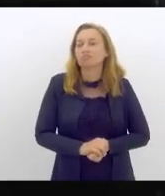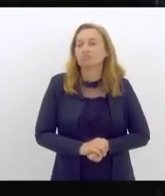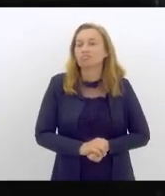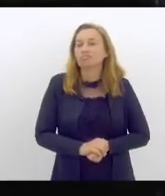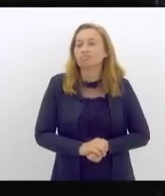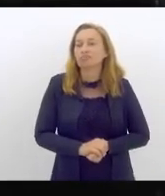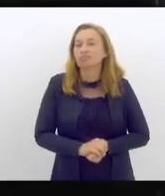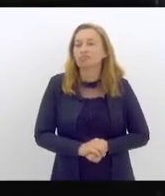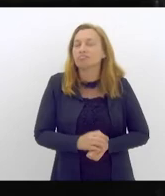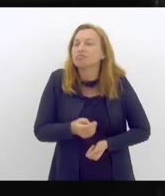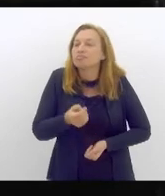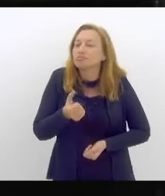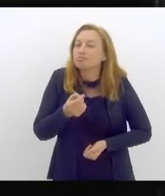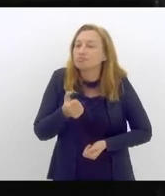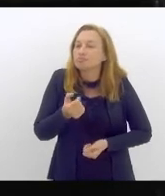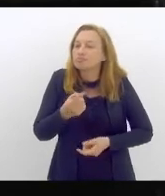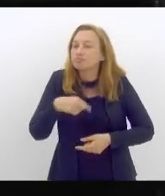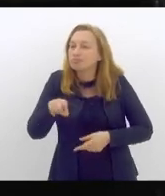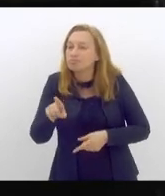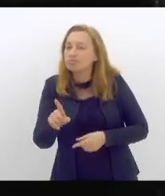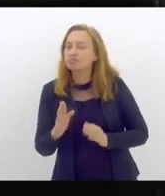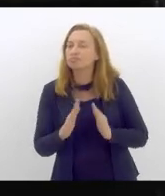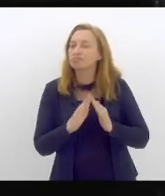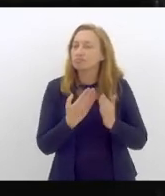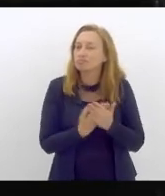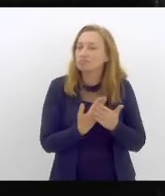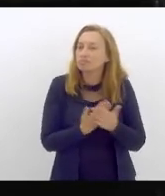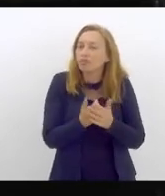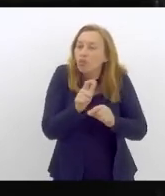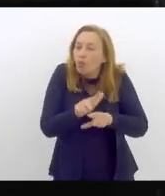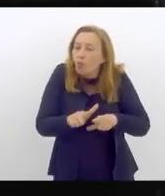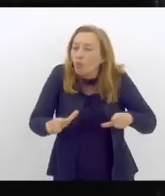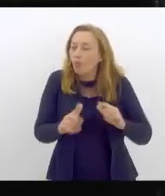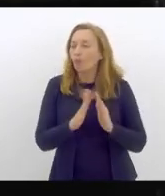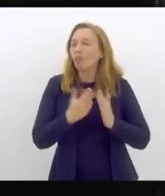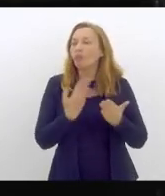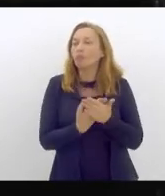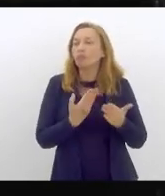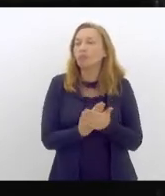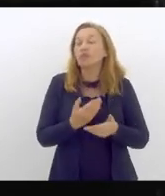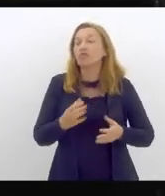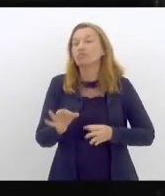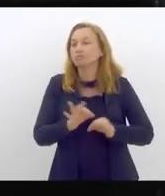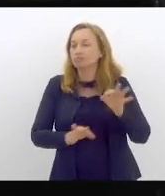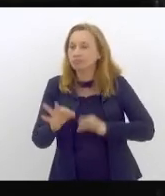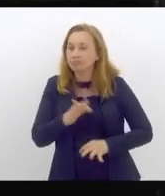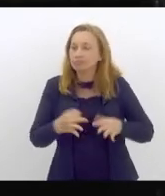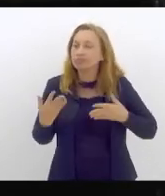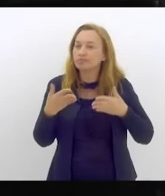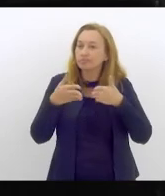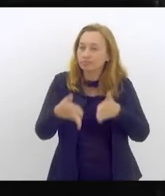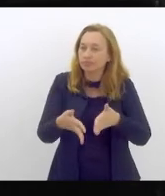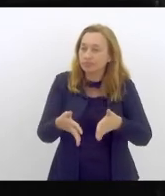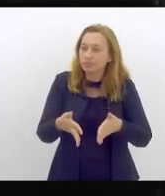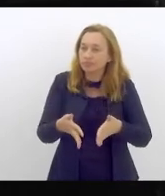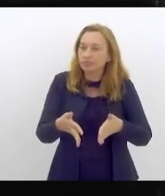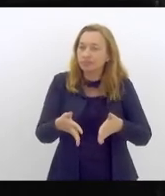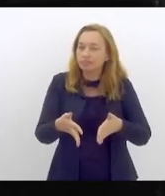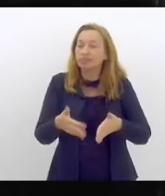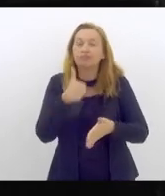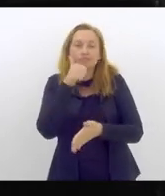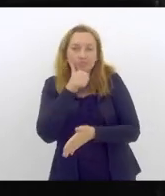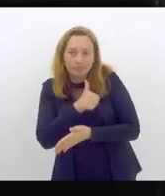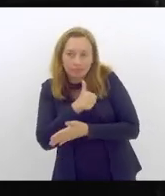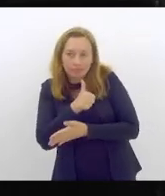escolar não é com evasão escolar Então são programas direcionados a